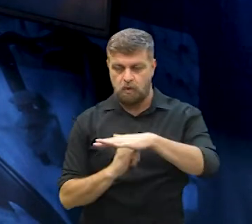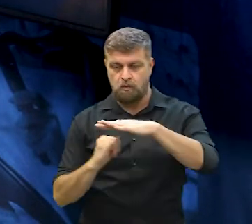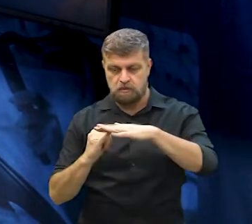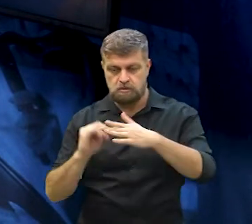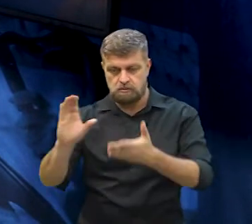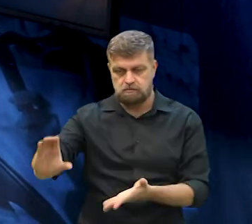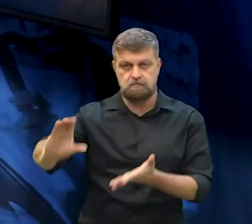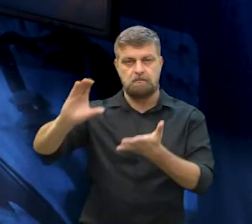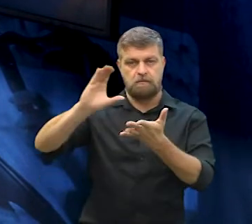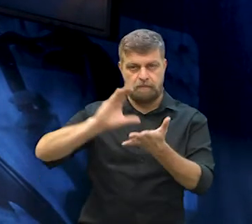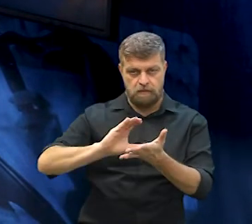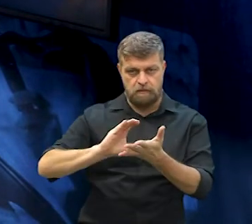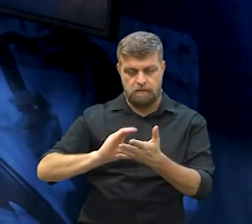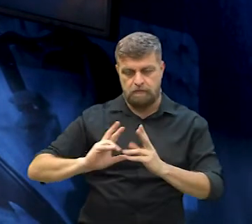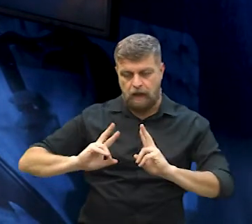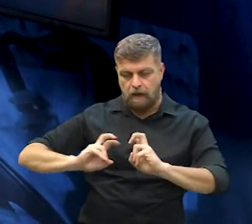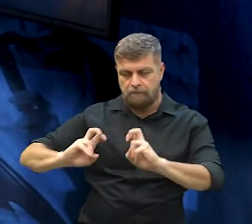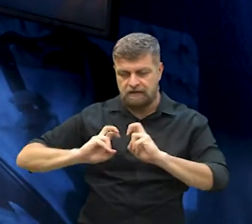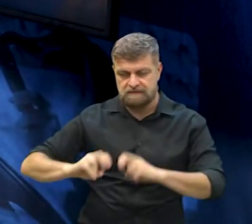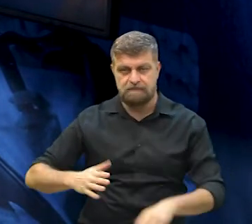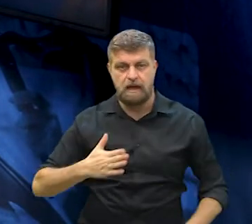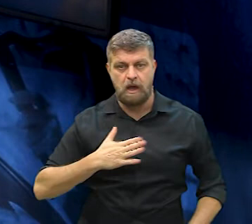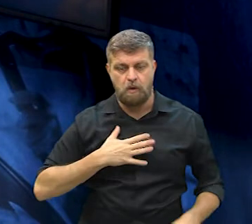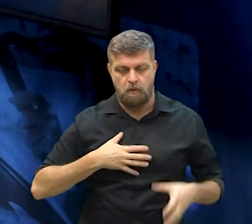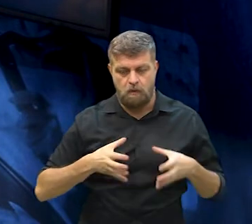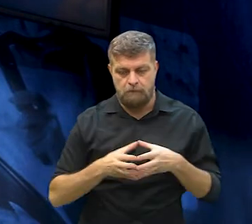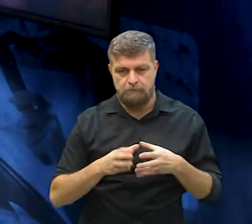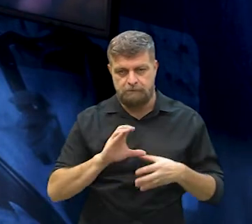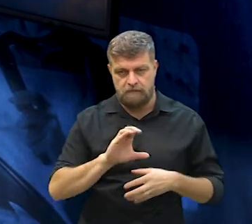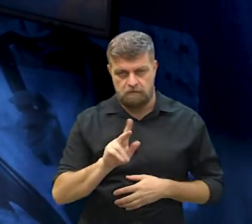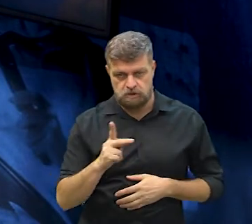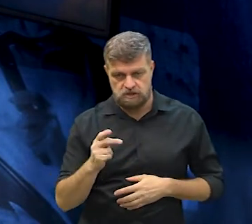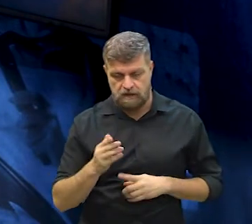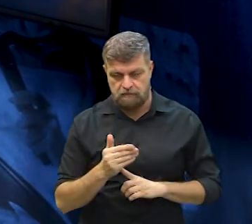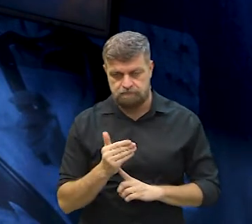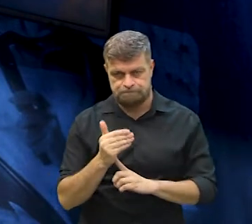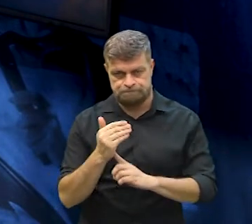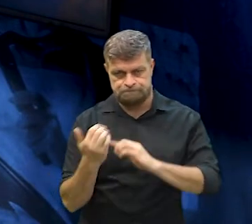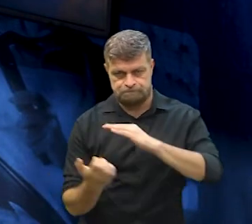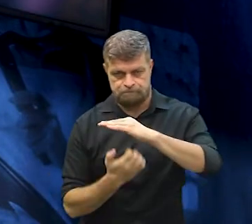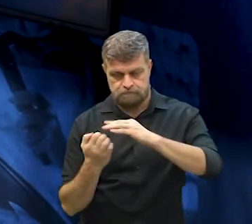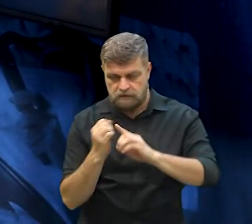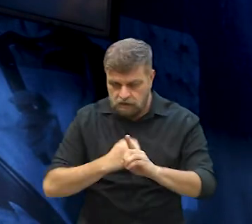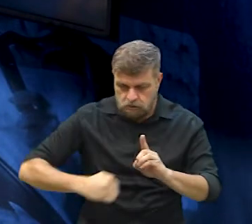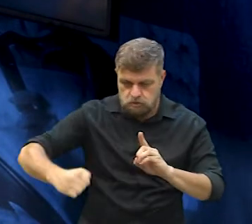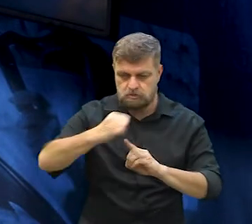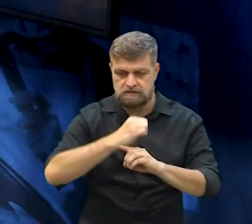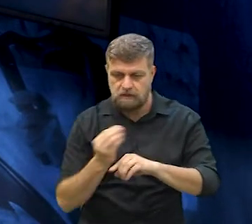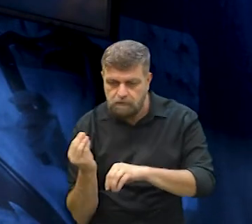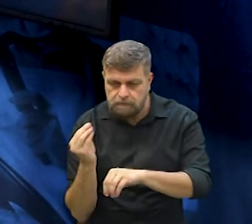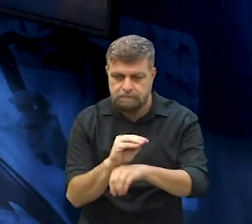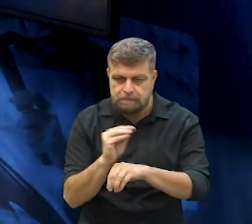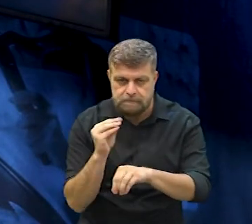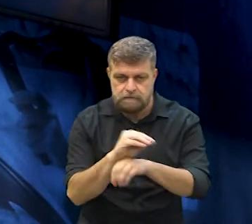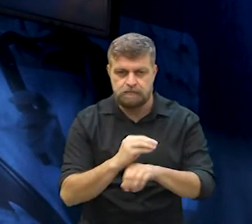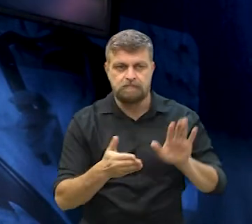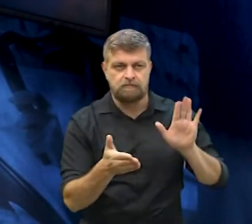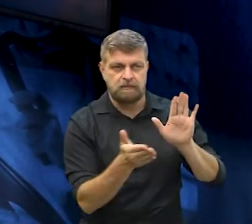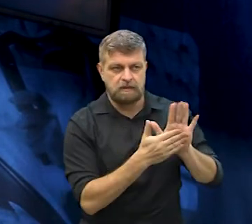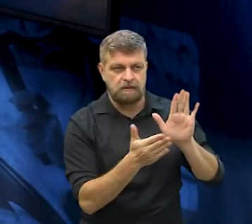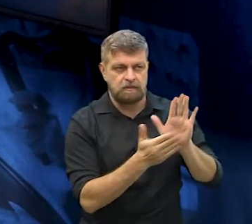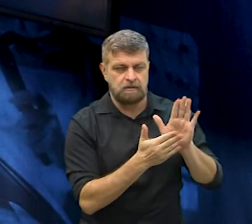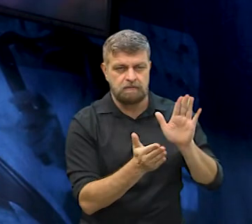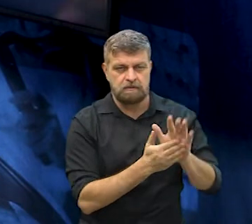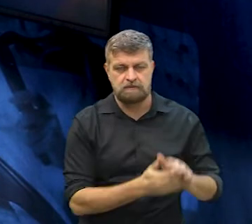Instituto Yunus investiu na gente porque enxergou a Meu Chapa como uma startup de impacto social e essa é o